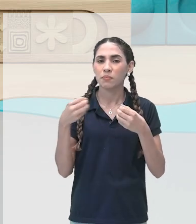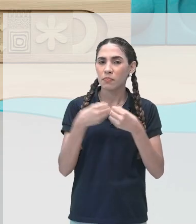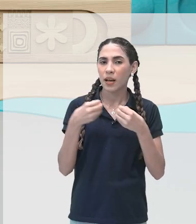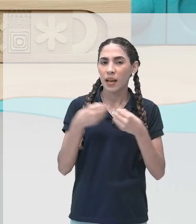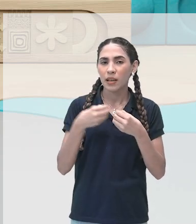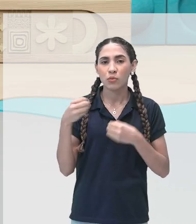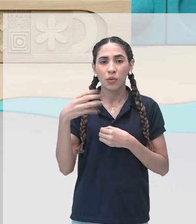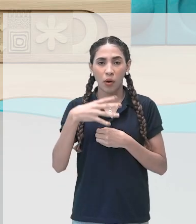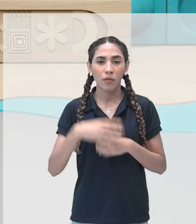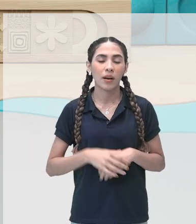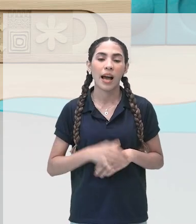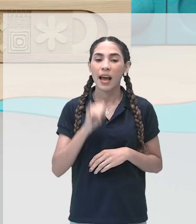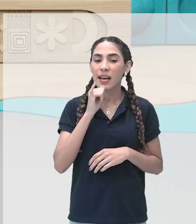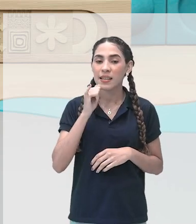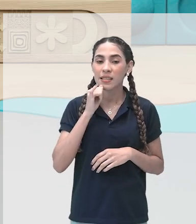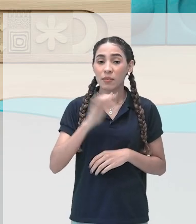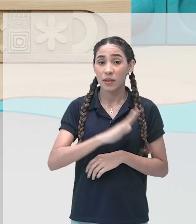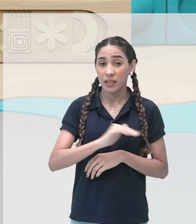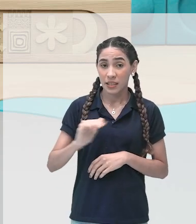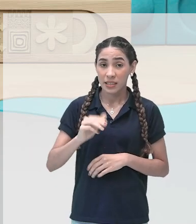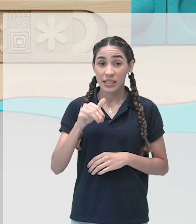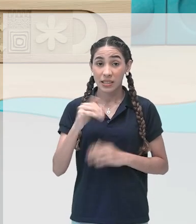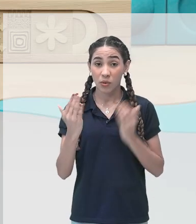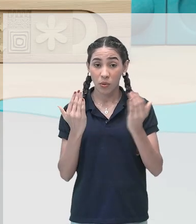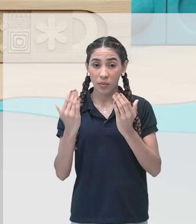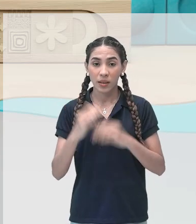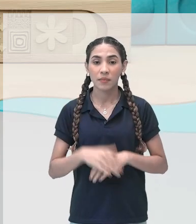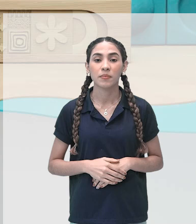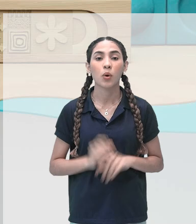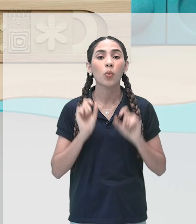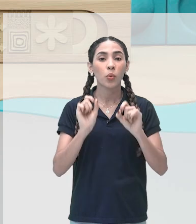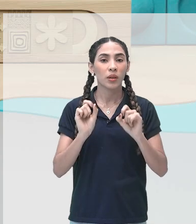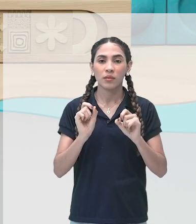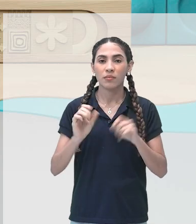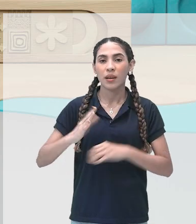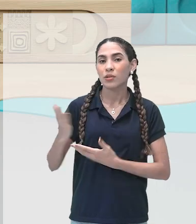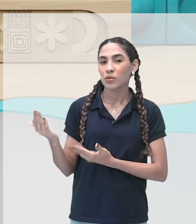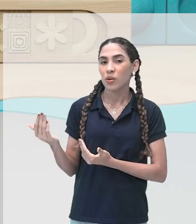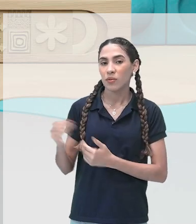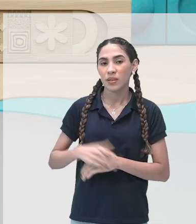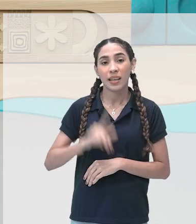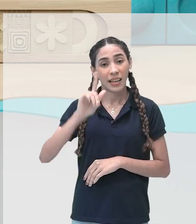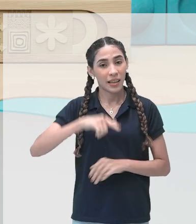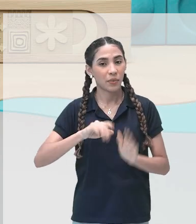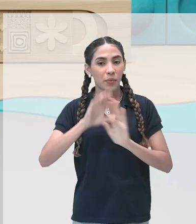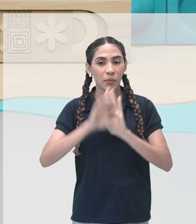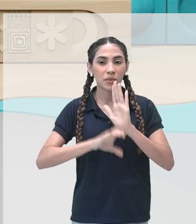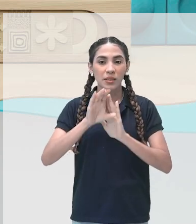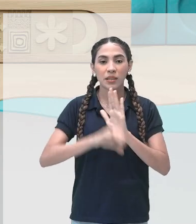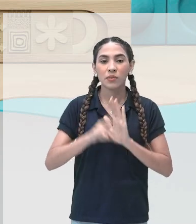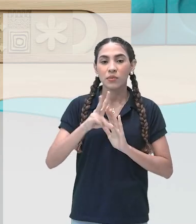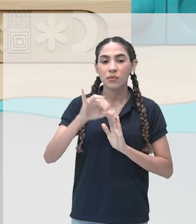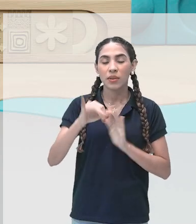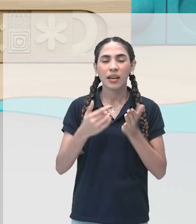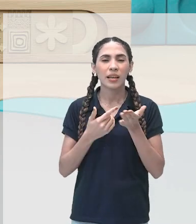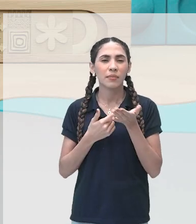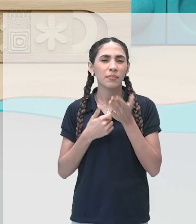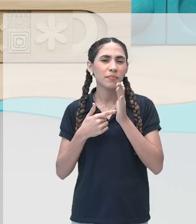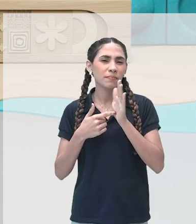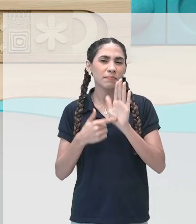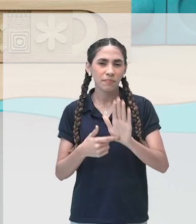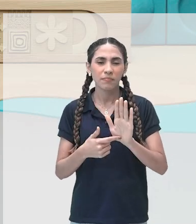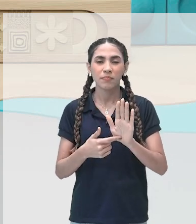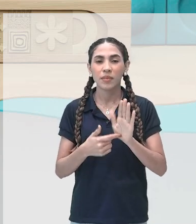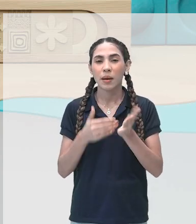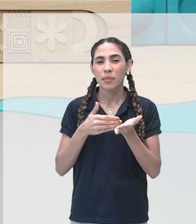que a noção de infância. Então, olhem só, que é ser adolescente é um conceito que vai aparecer